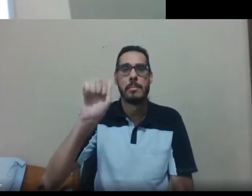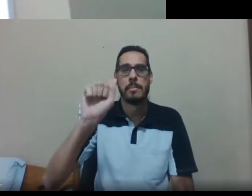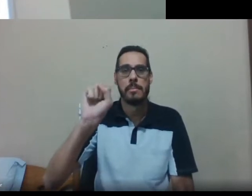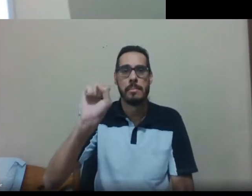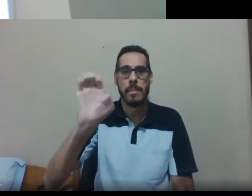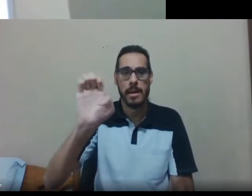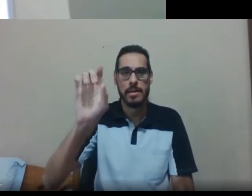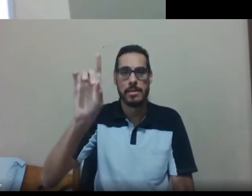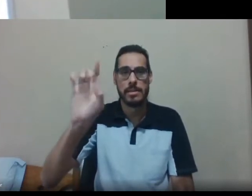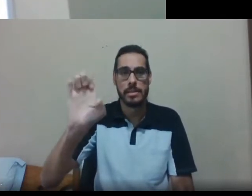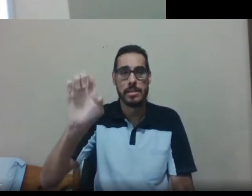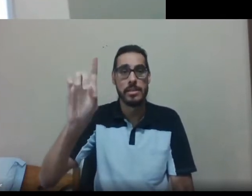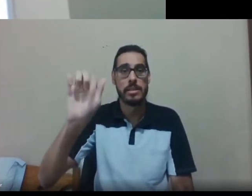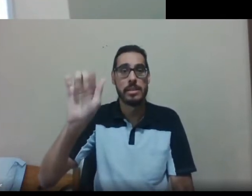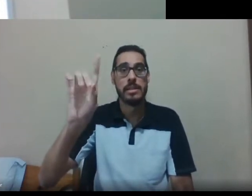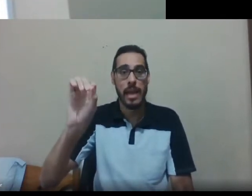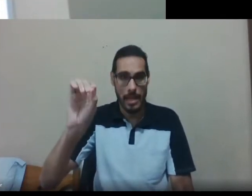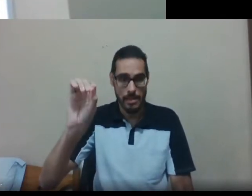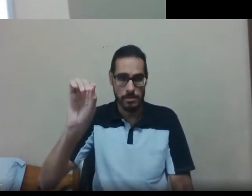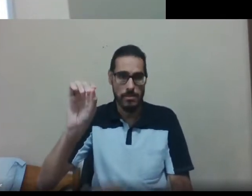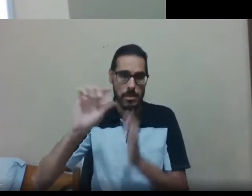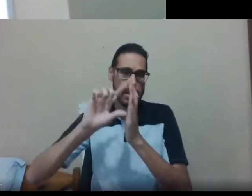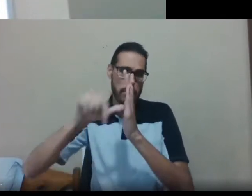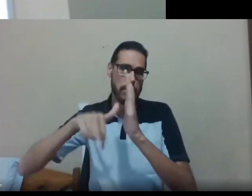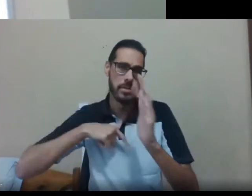palavra para a Esther.